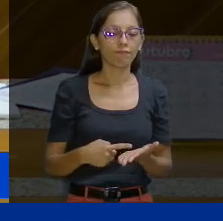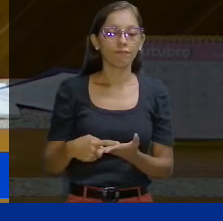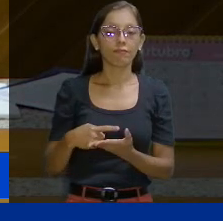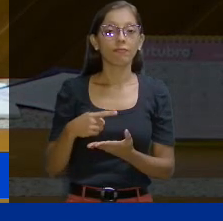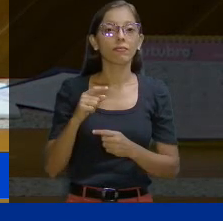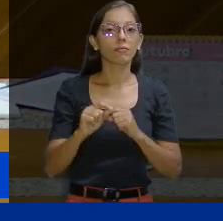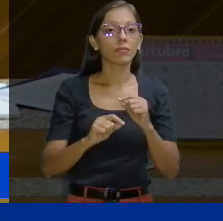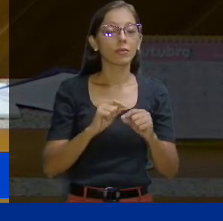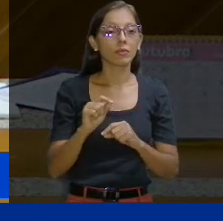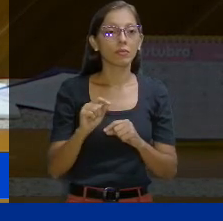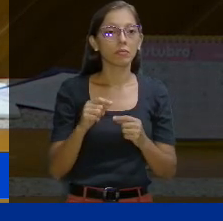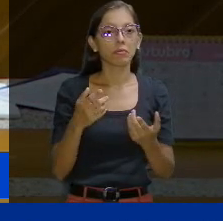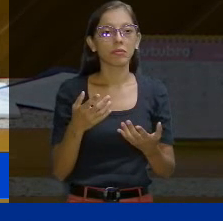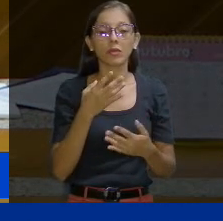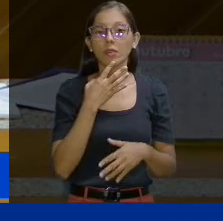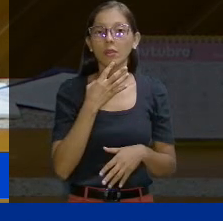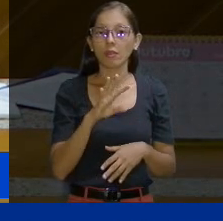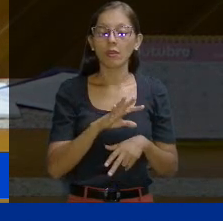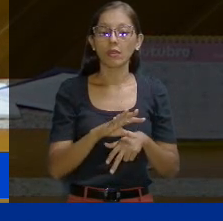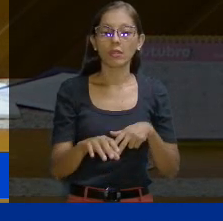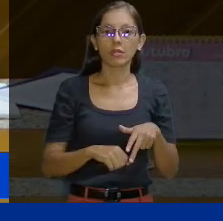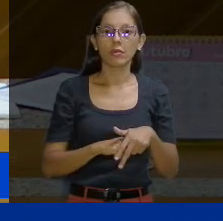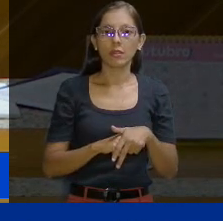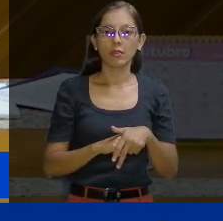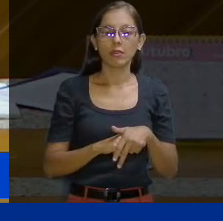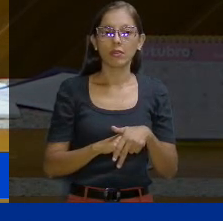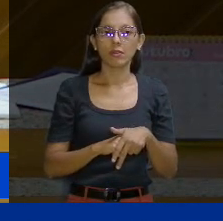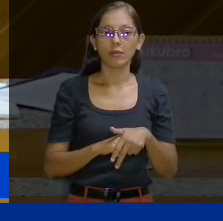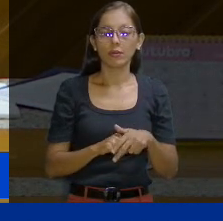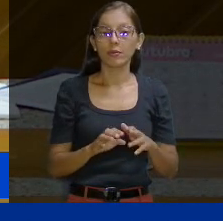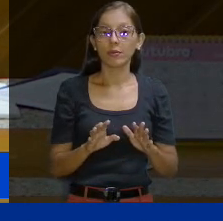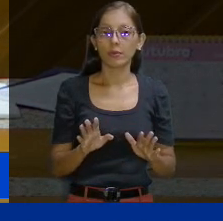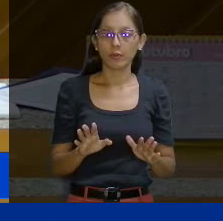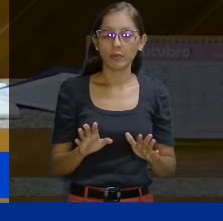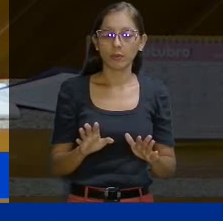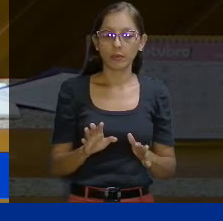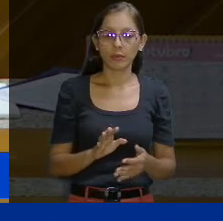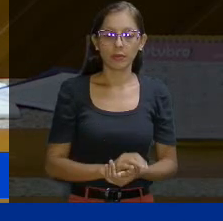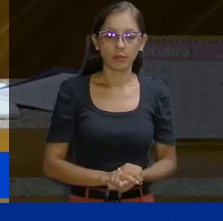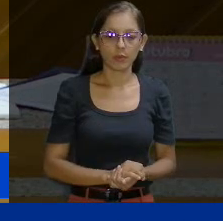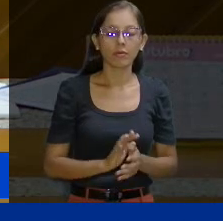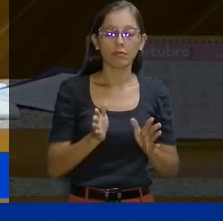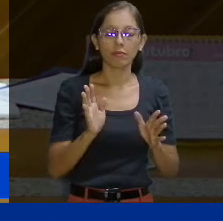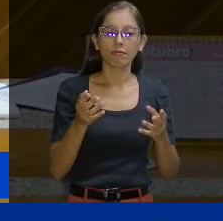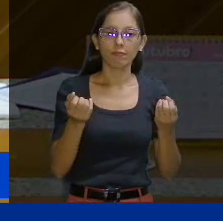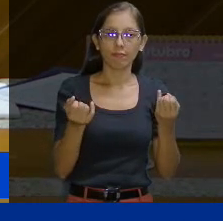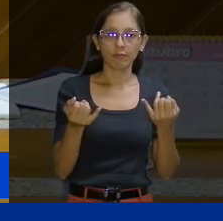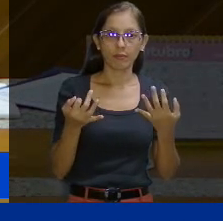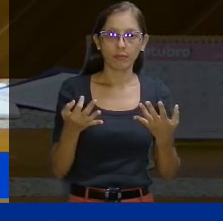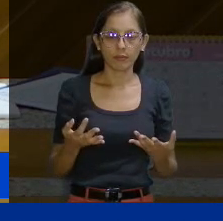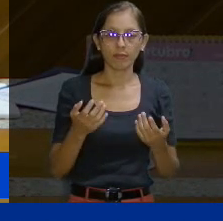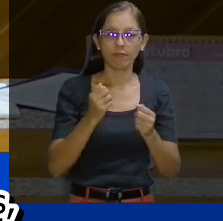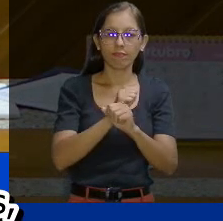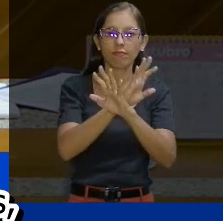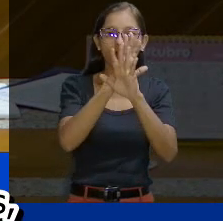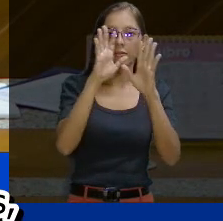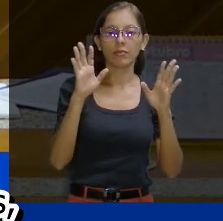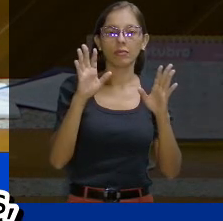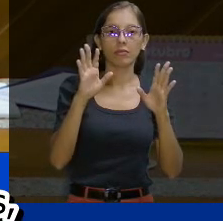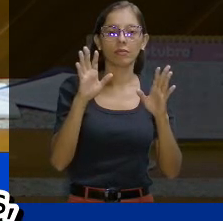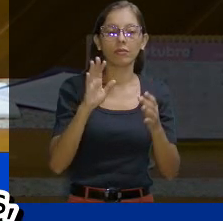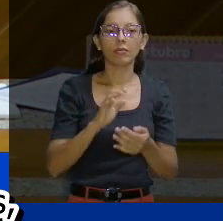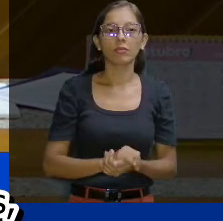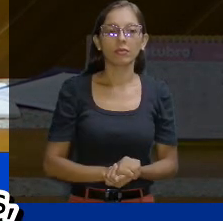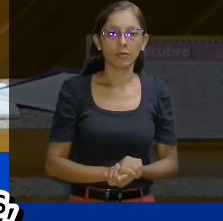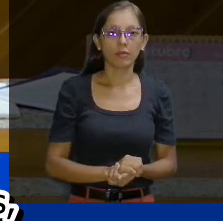não reconhecer a fraude. Contudo, o acórdão foi absolutamente claro e específico ao afastar a